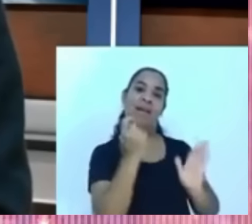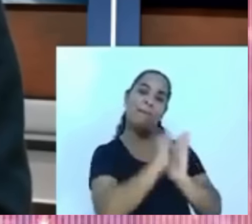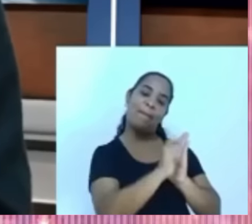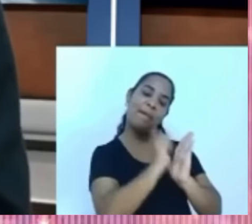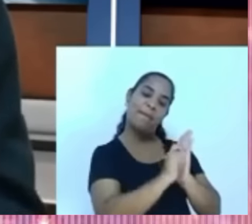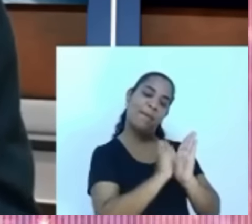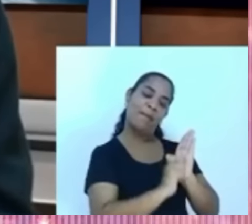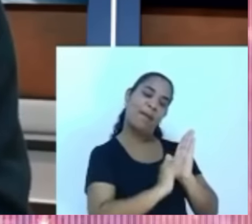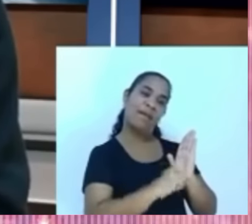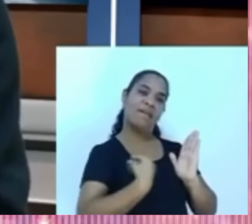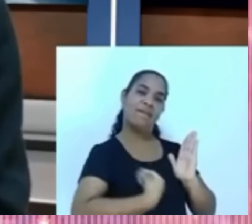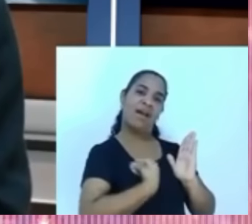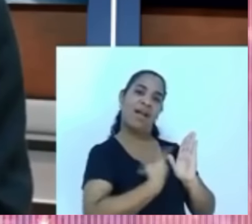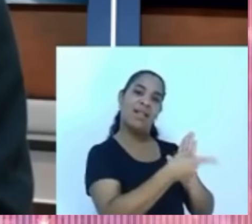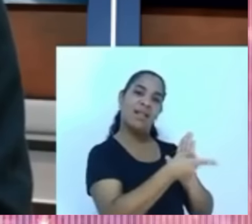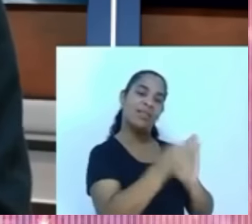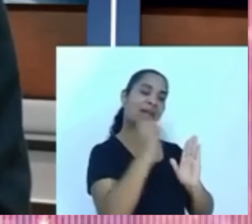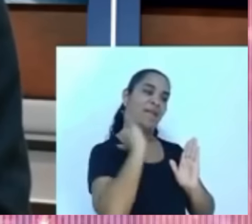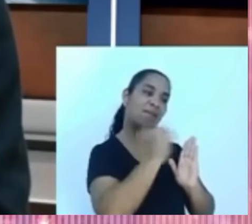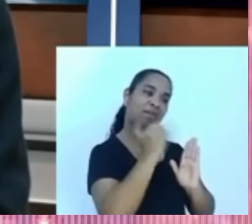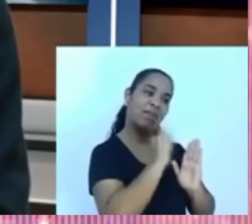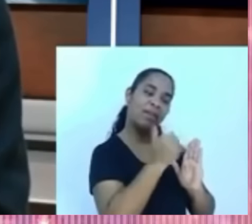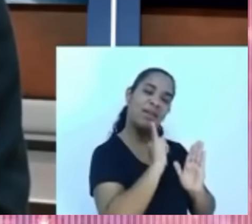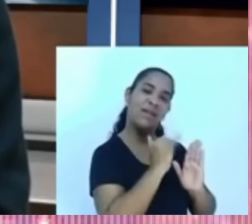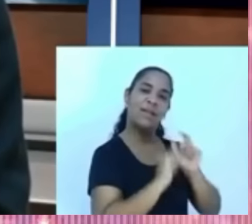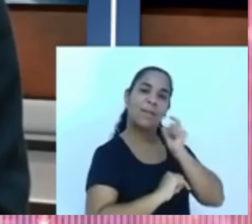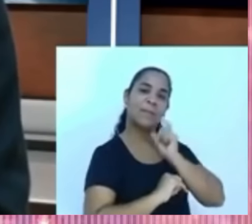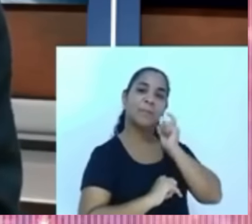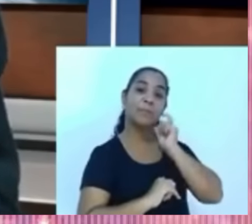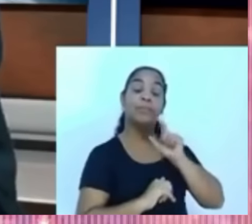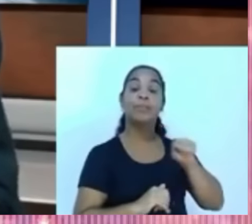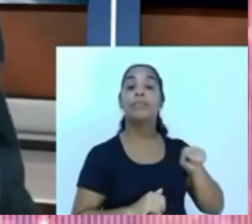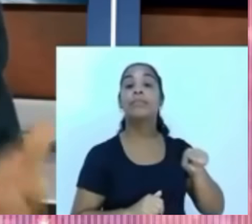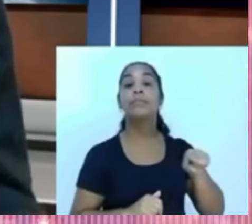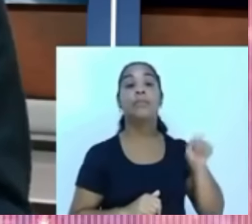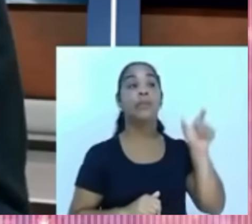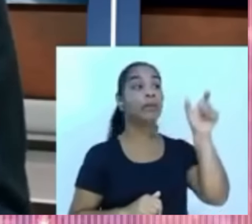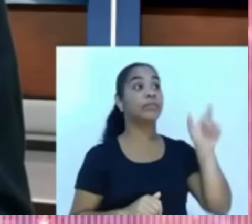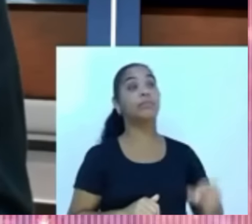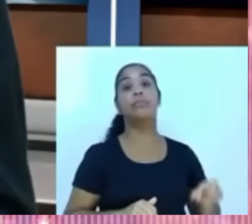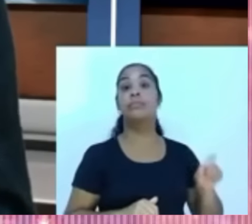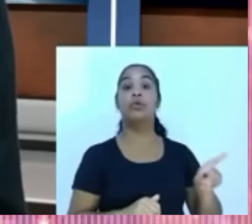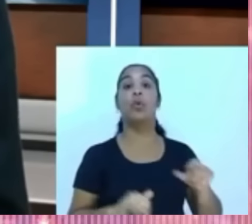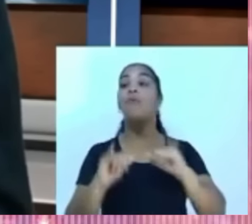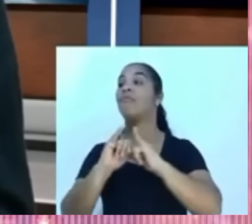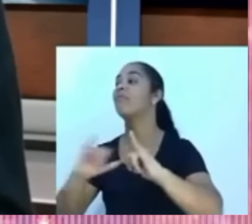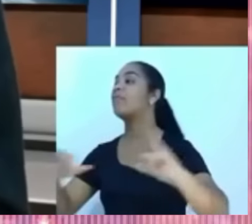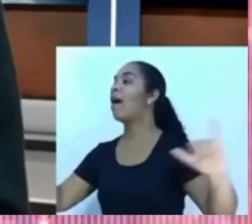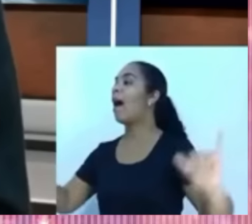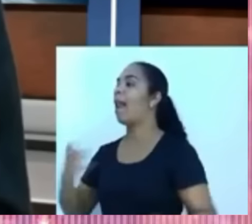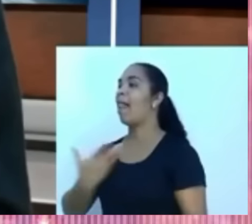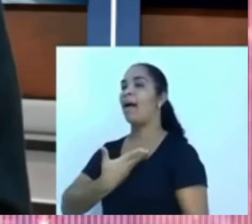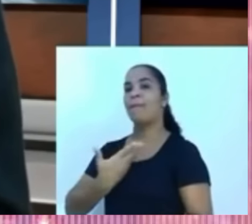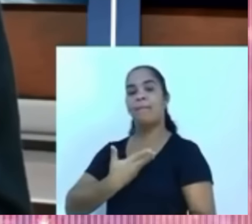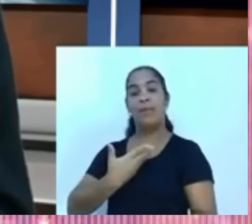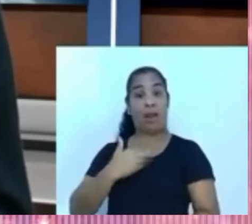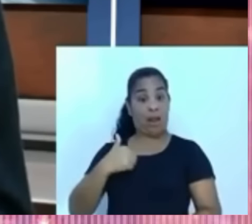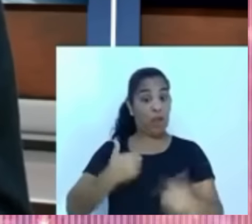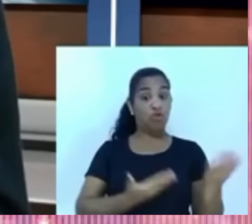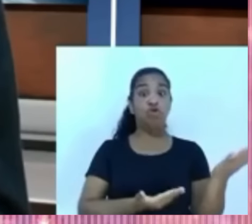a narrativa grandiosa deste um homem que um dia diz aos seus amigos ele que era tão jovial